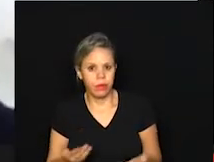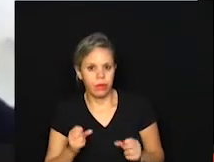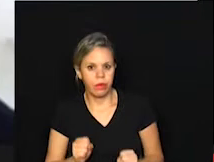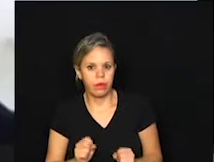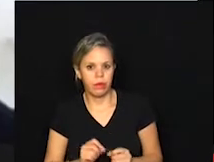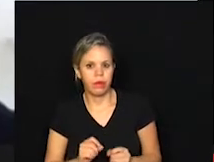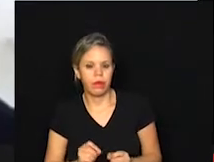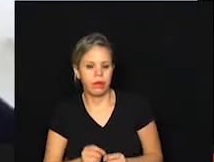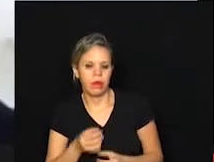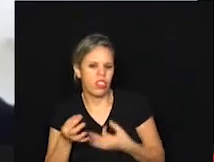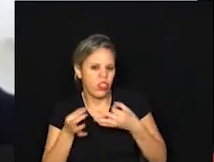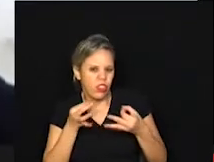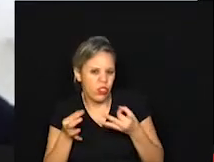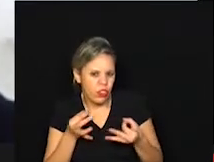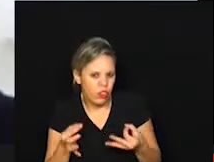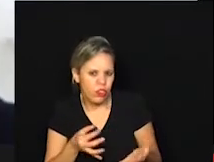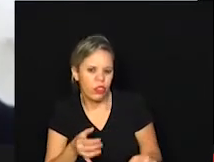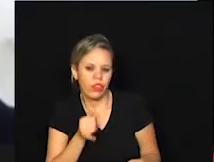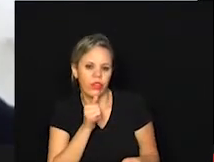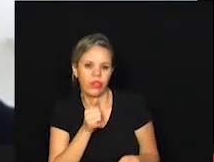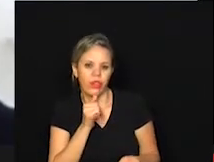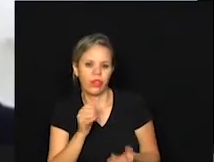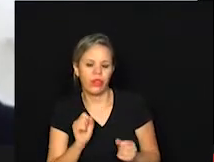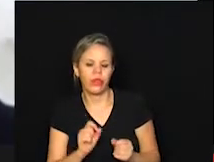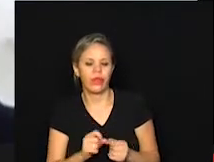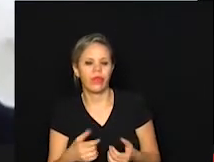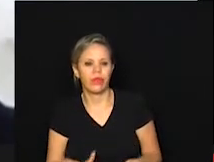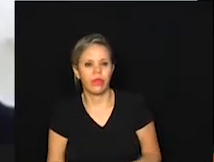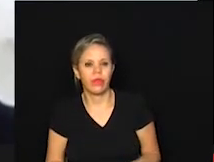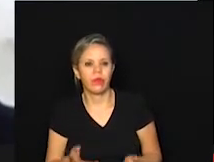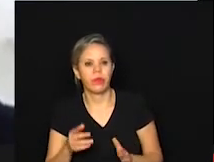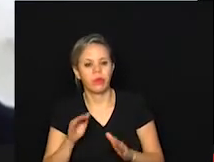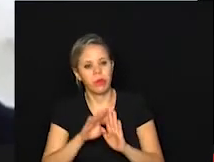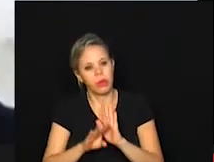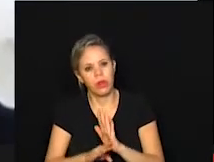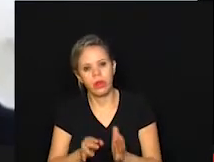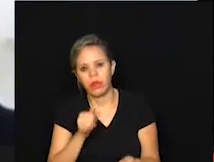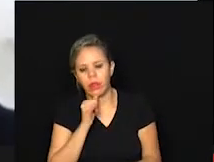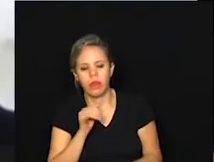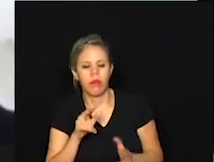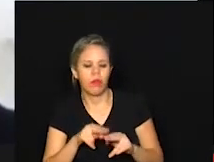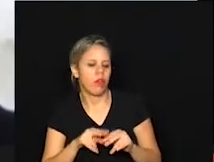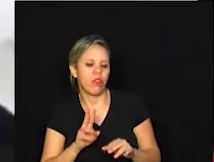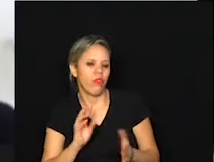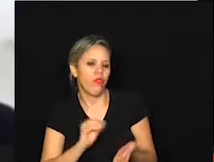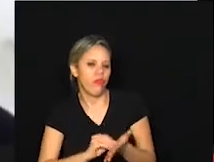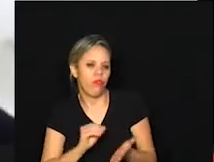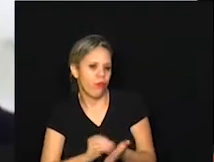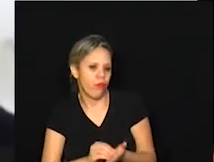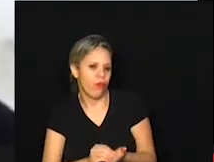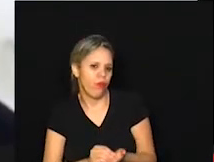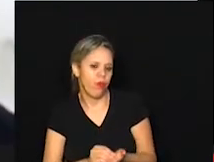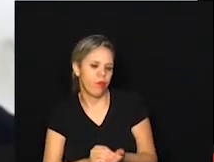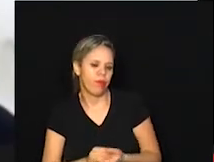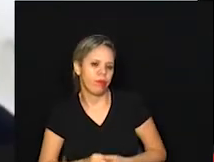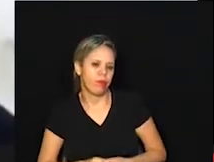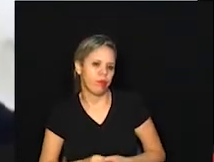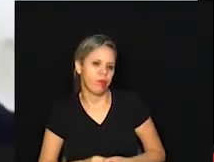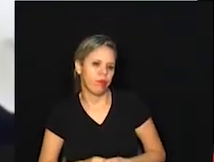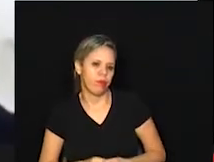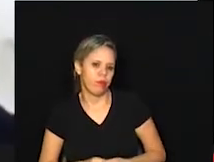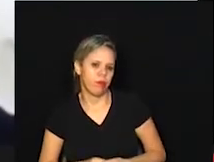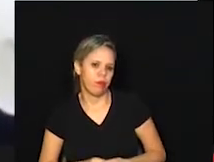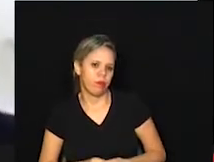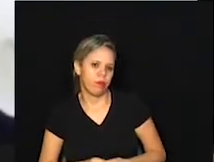fazer crítica, né, e a gente faz ao programa, mas não por conta de falta de condição, enfim,